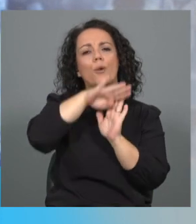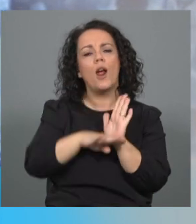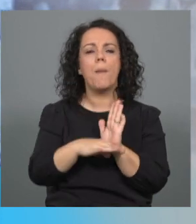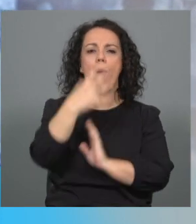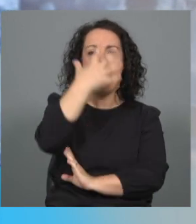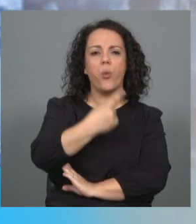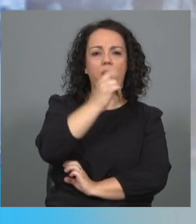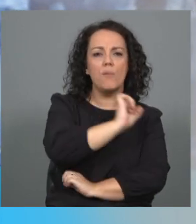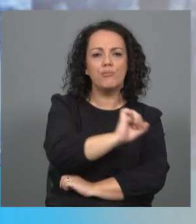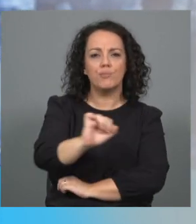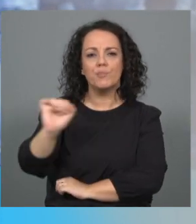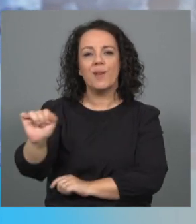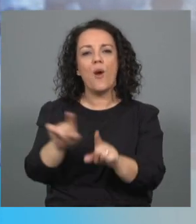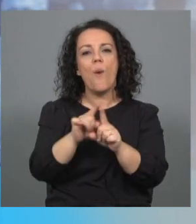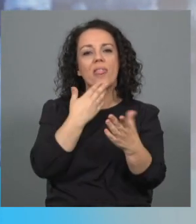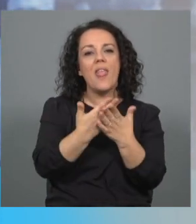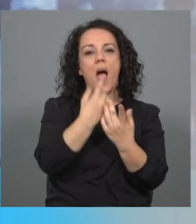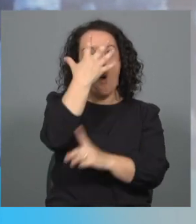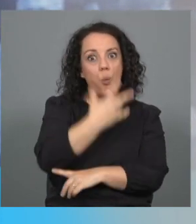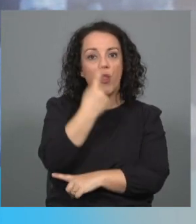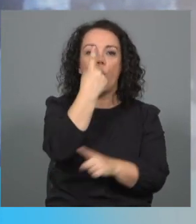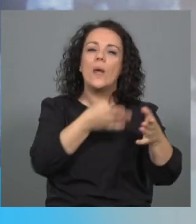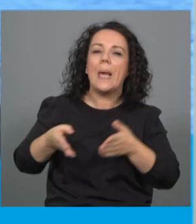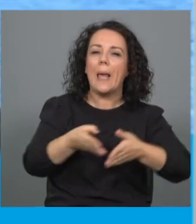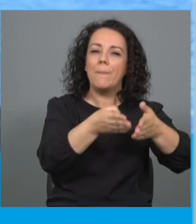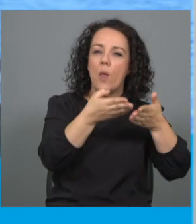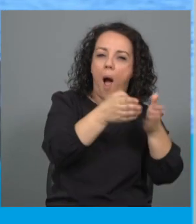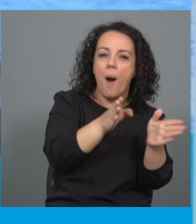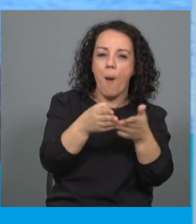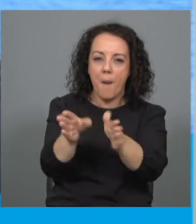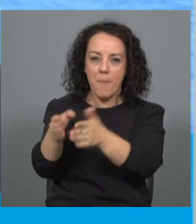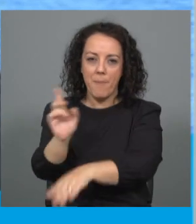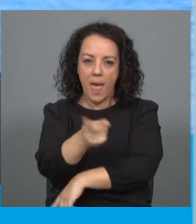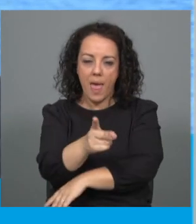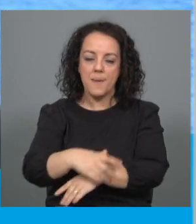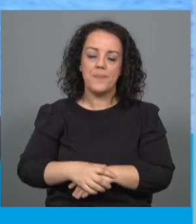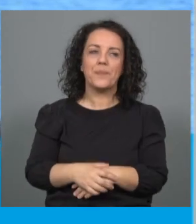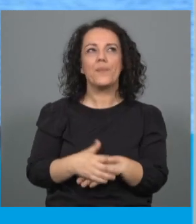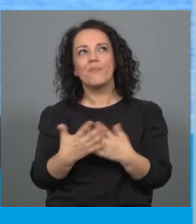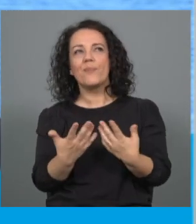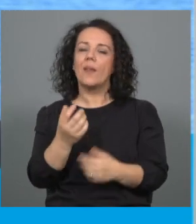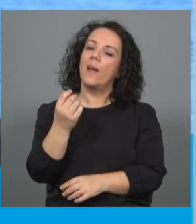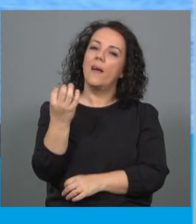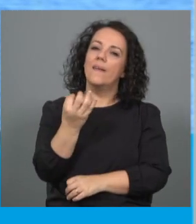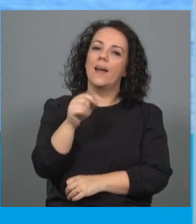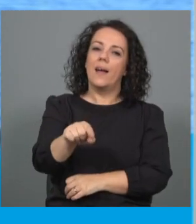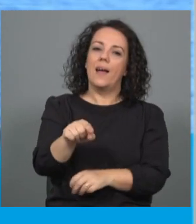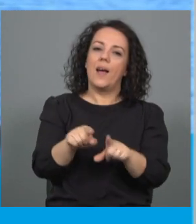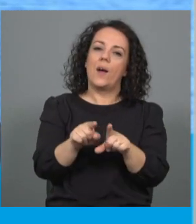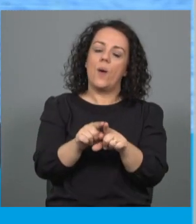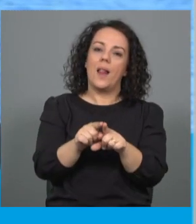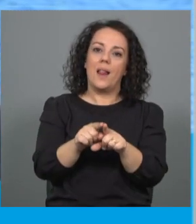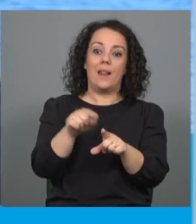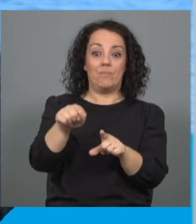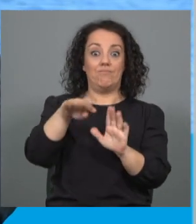itinerário, um caminho que se abre. Olha, eu diria que a grande riqueza deste, se o podemos chamar,